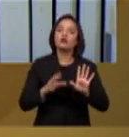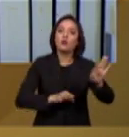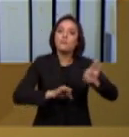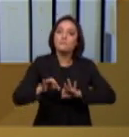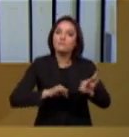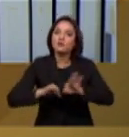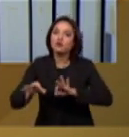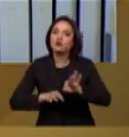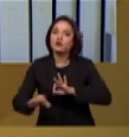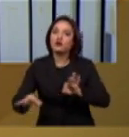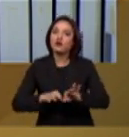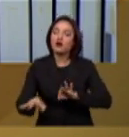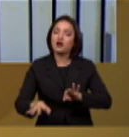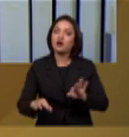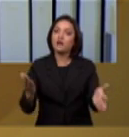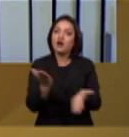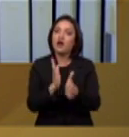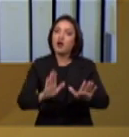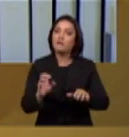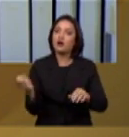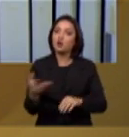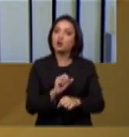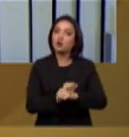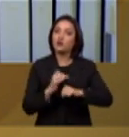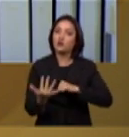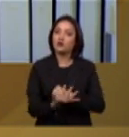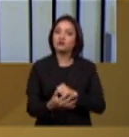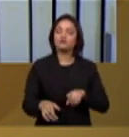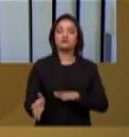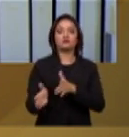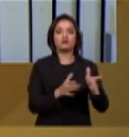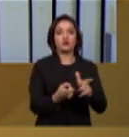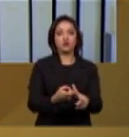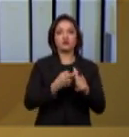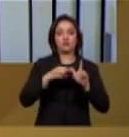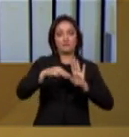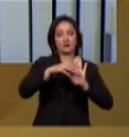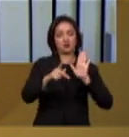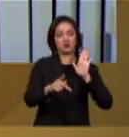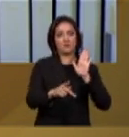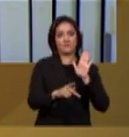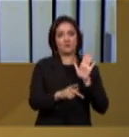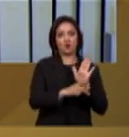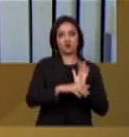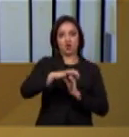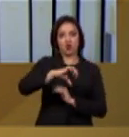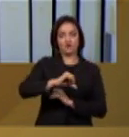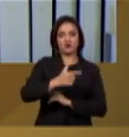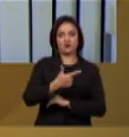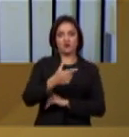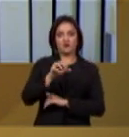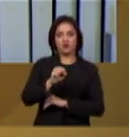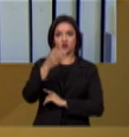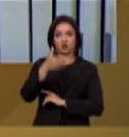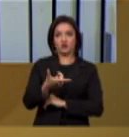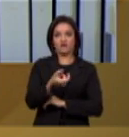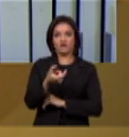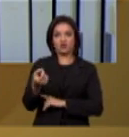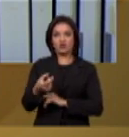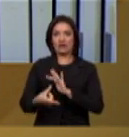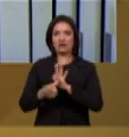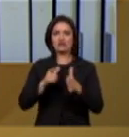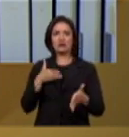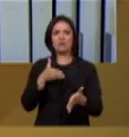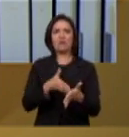novo coronavírus. Suspensão da norma da medida provisória 928/2020, que restringia a lei de acesso